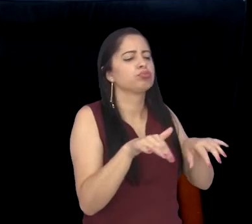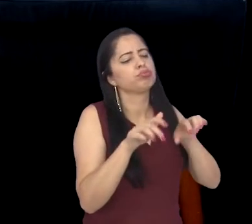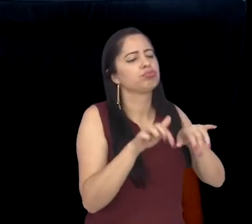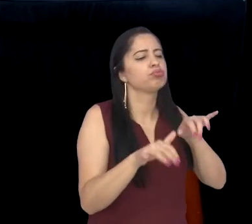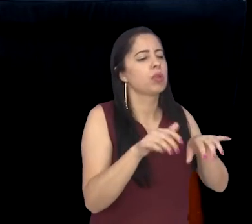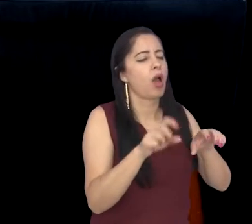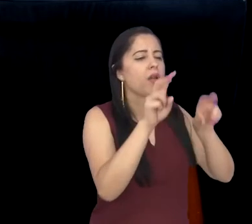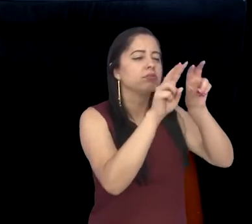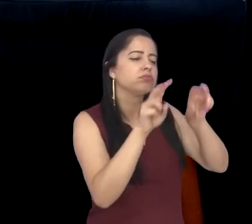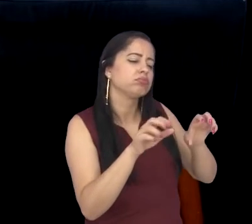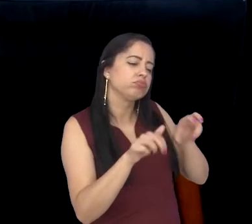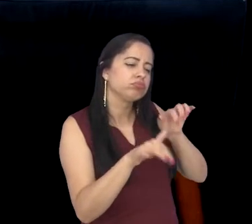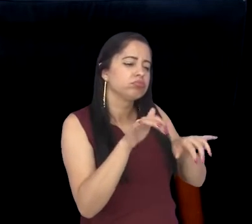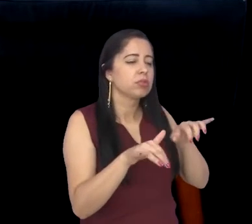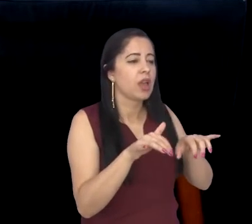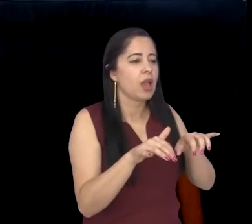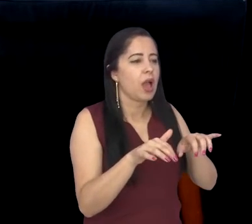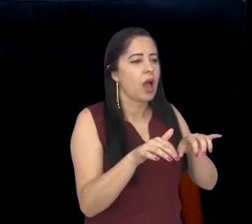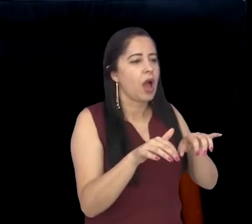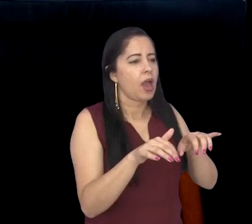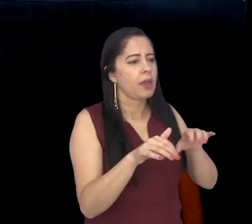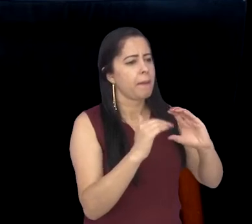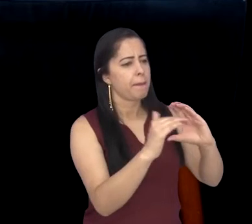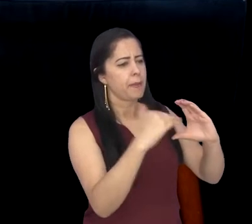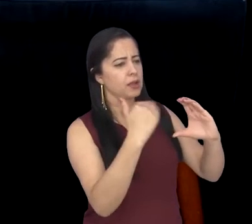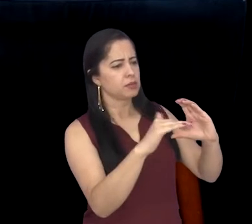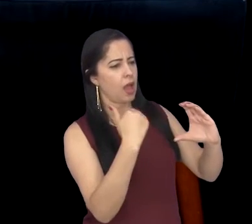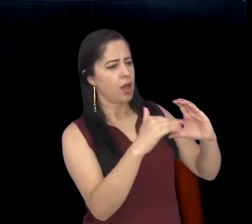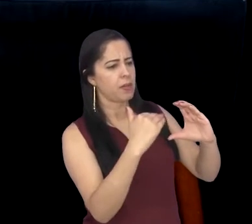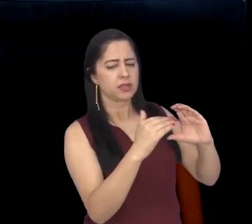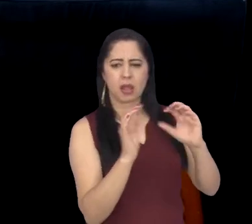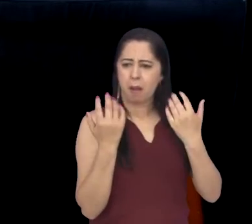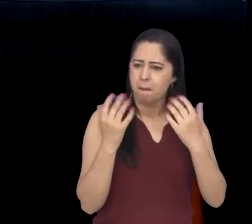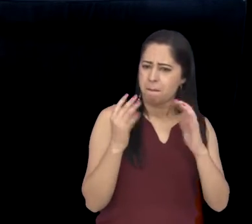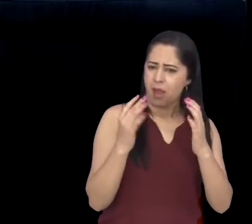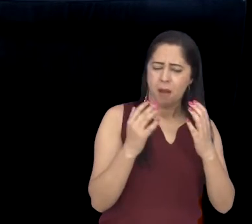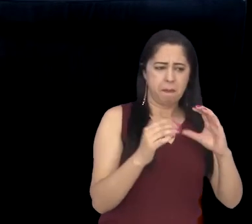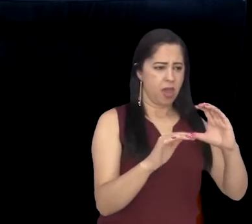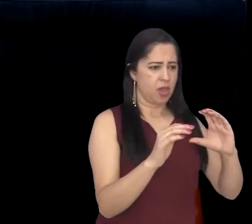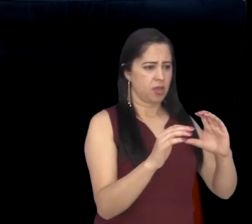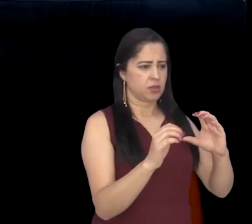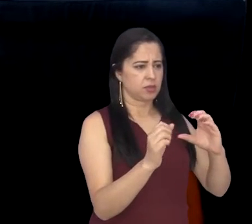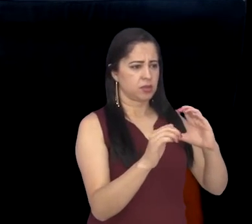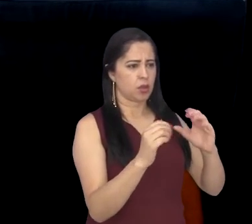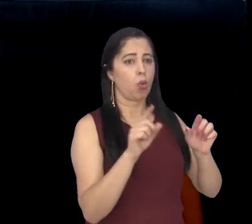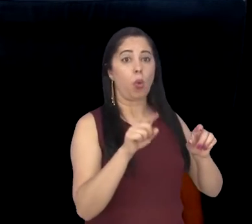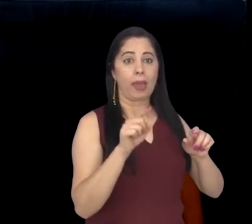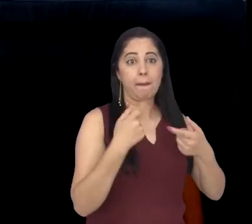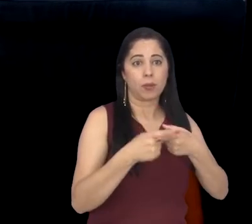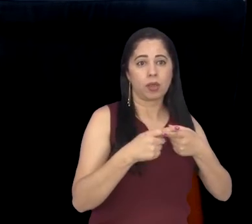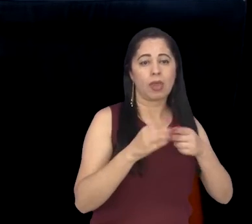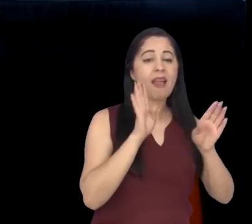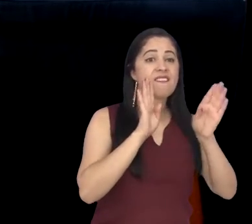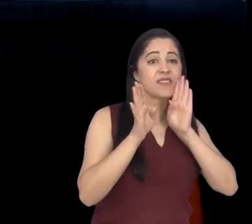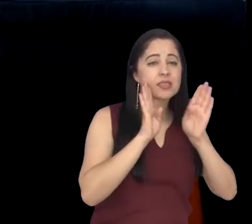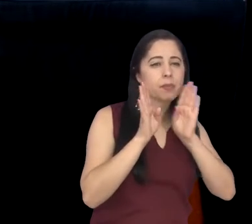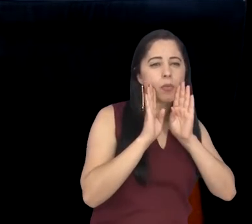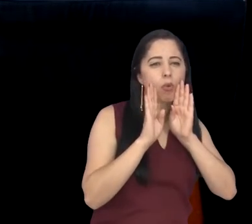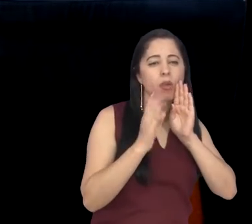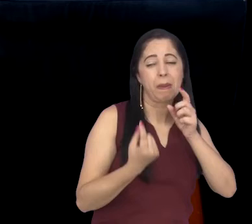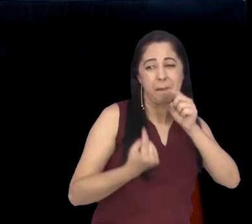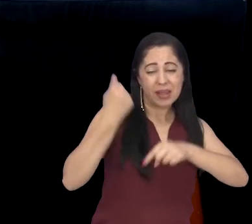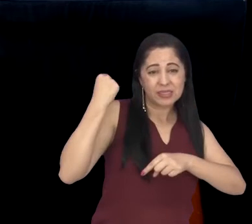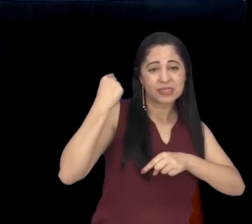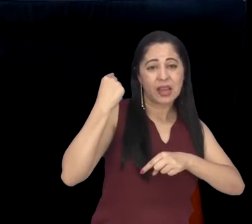ficou travando. Eu vi ali, parabéns em inglês. Da época, o Facebook sendo criado, o Mark lá, não